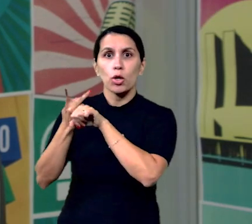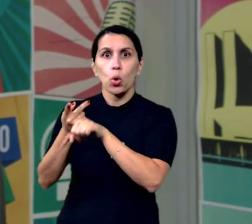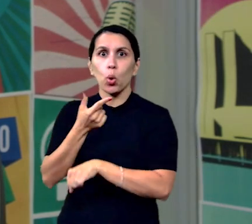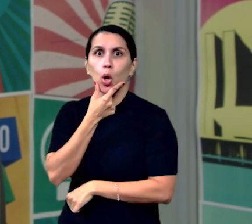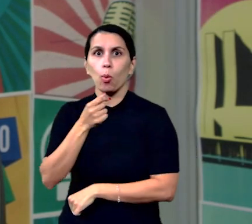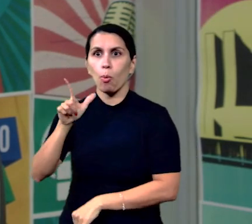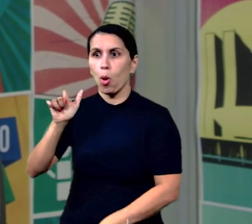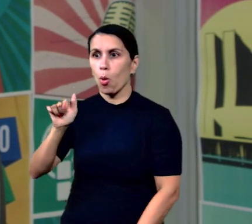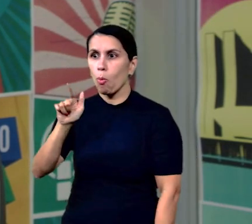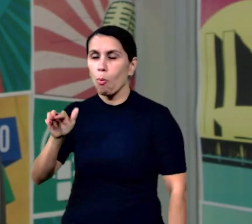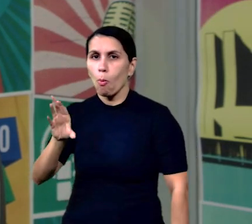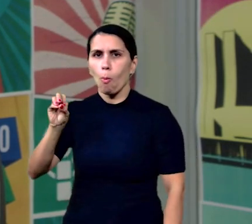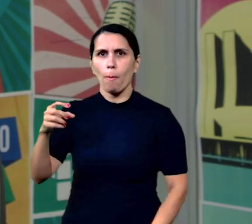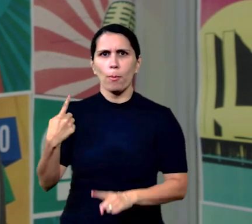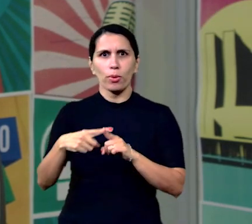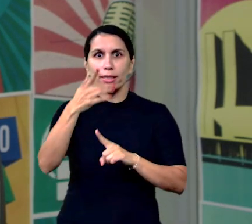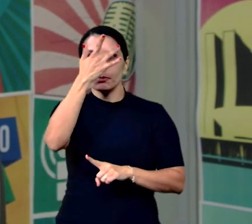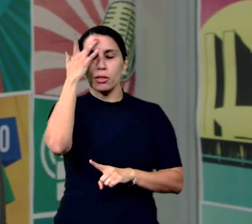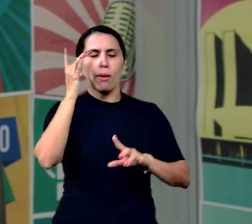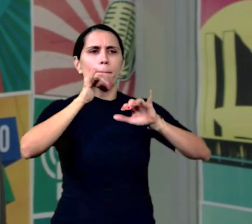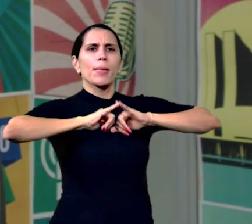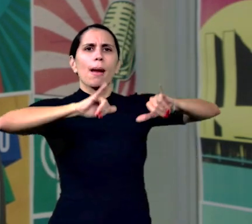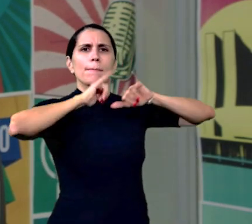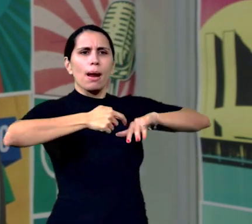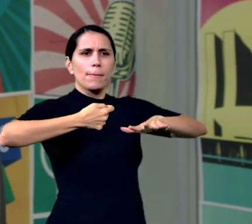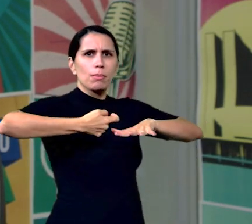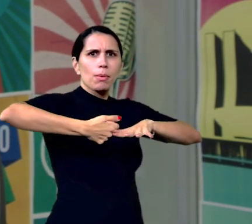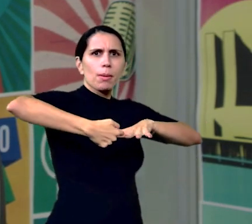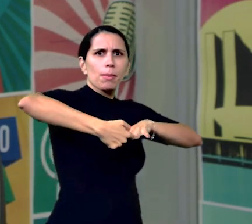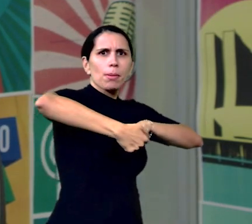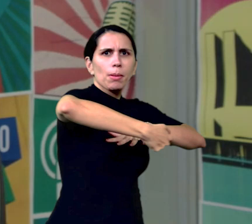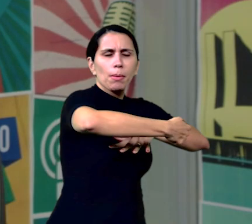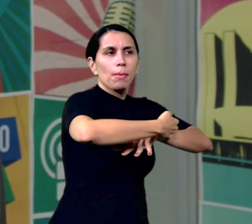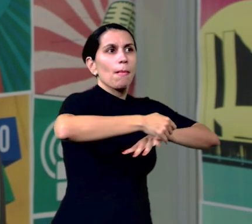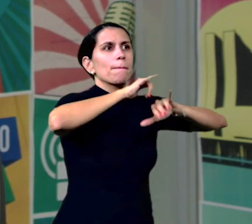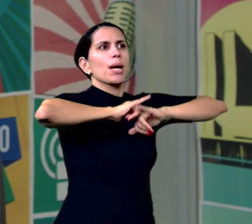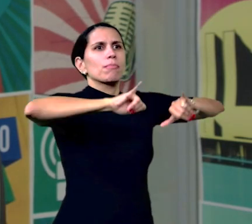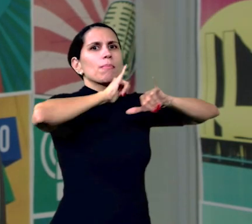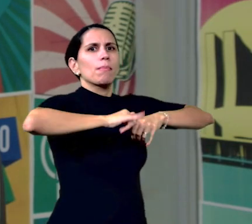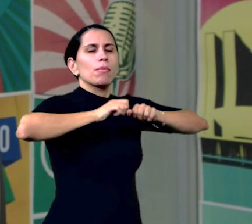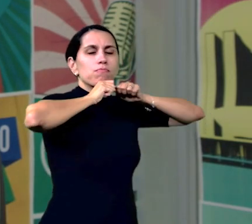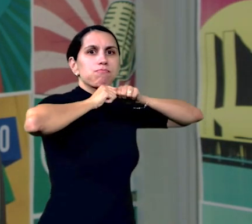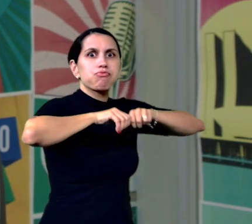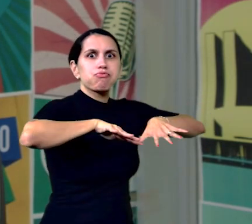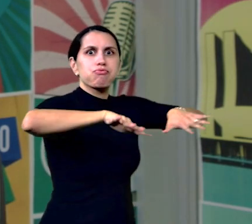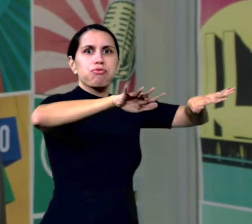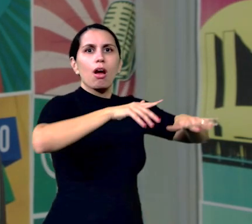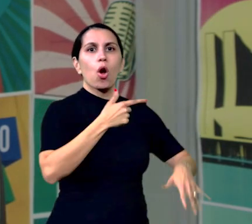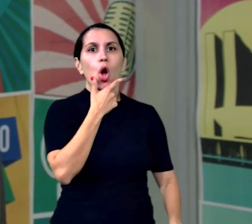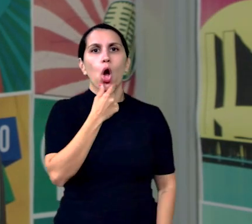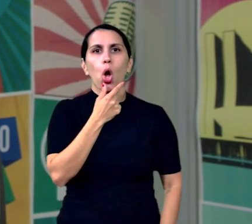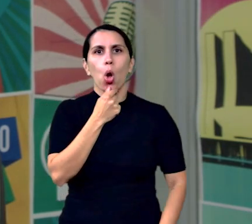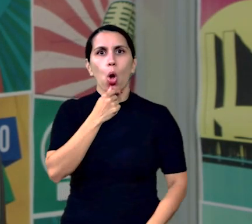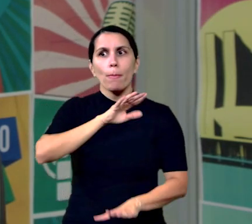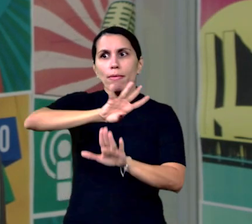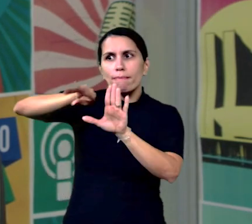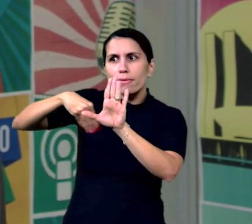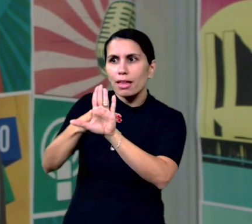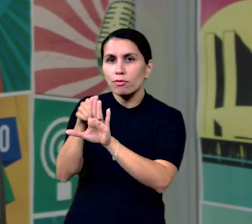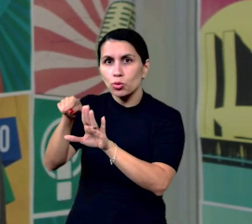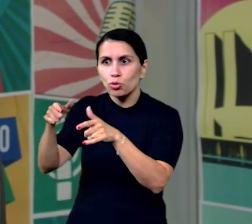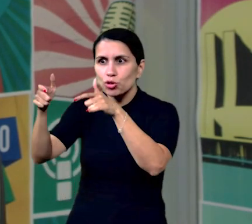é, de que Lázaro era de matriz africana né, e mesmo se fosse, não é um processo atroz e moderno